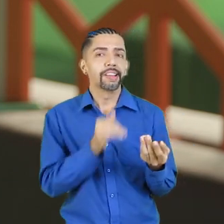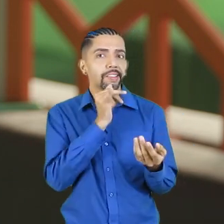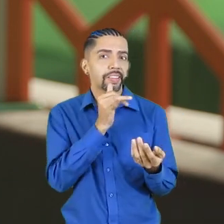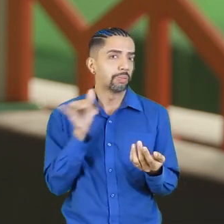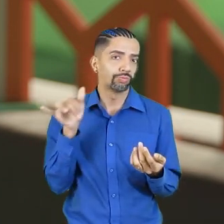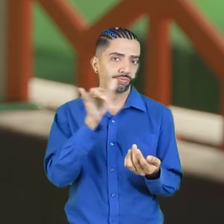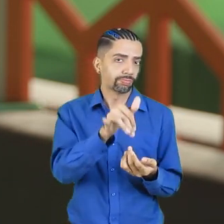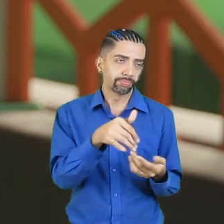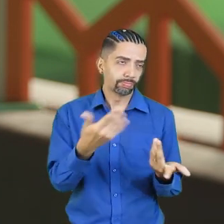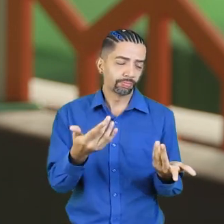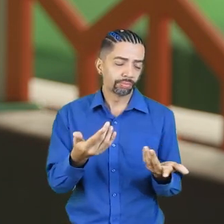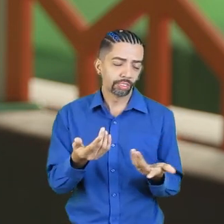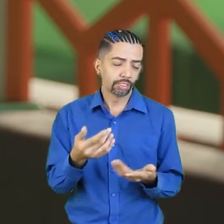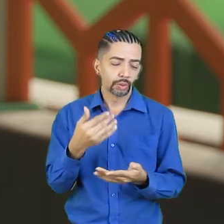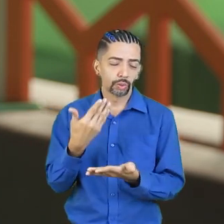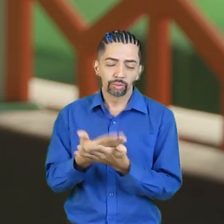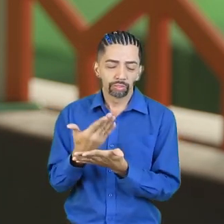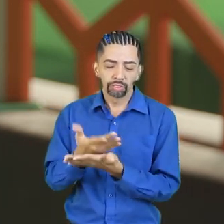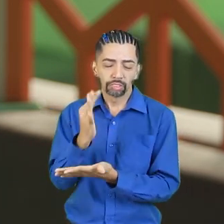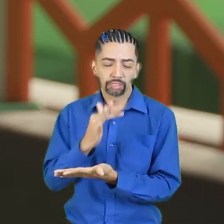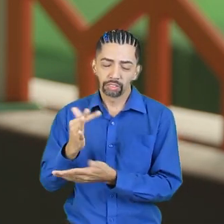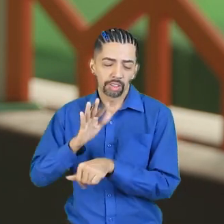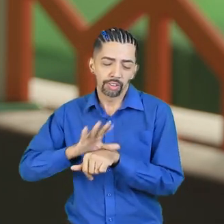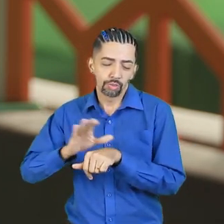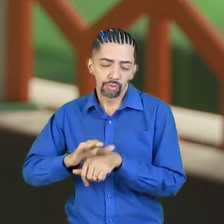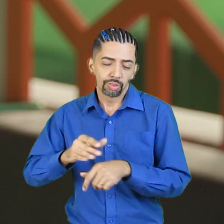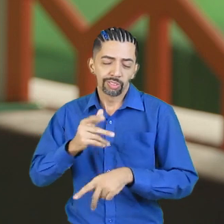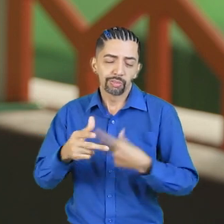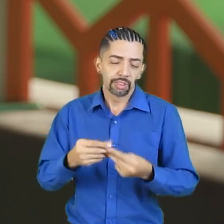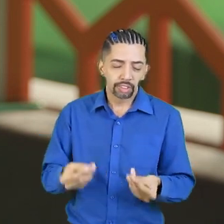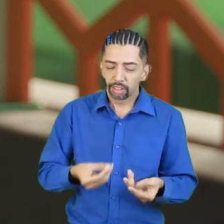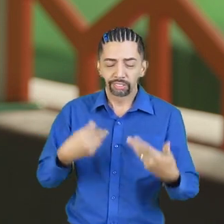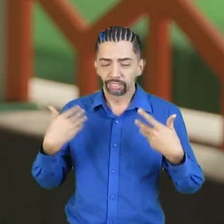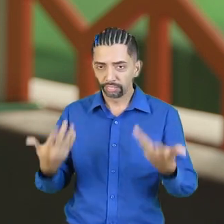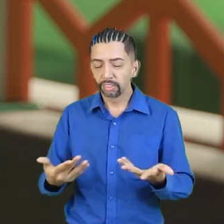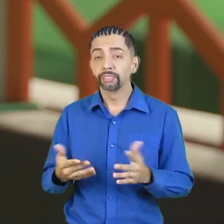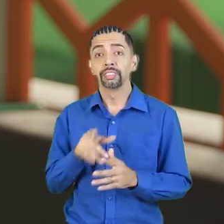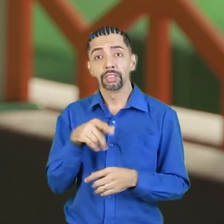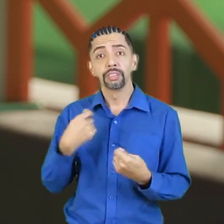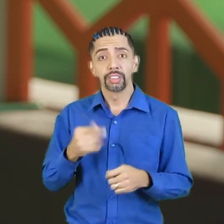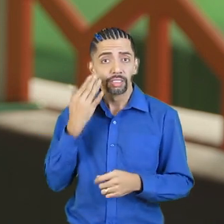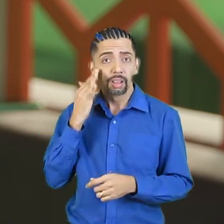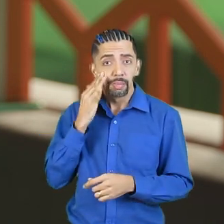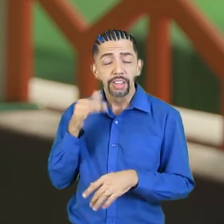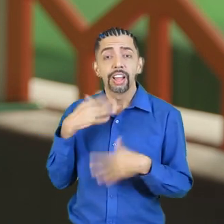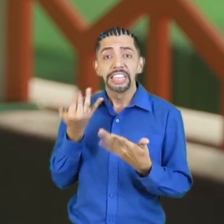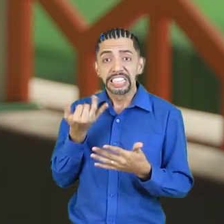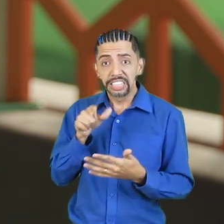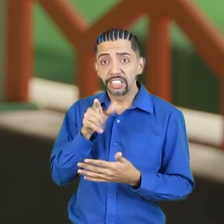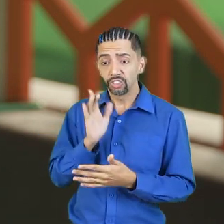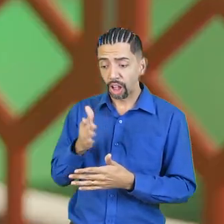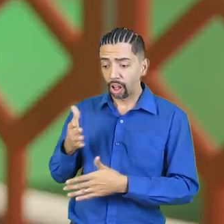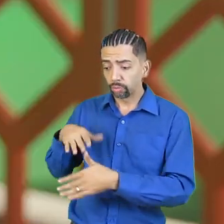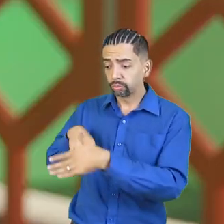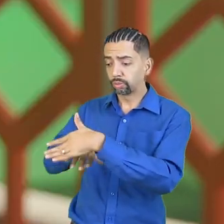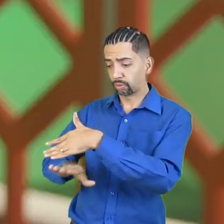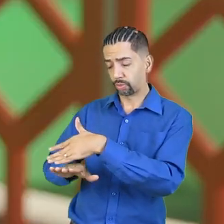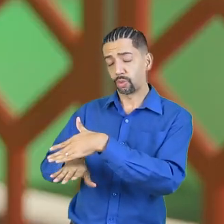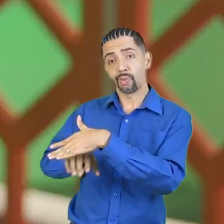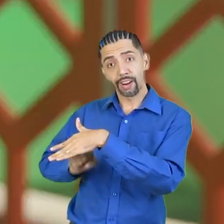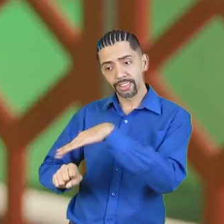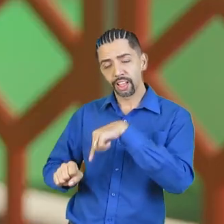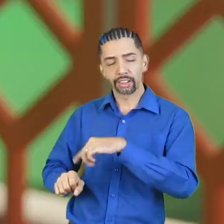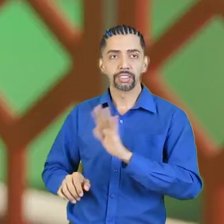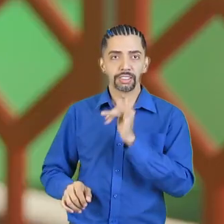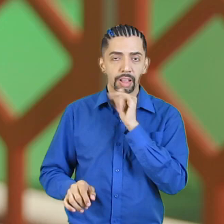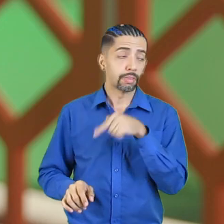vai colocar a mão nesse meu desejo, nesse meu sonho, nesse meu propósito, nessa minha necessidade. E aí você vai poder dizer, olha, esse